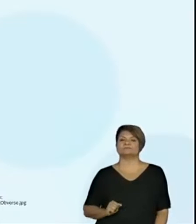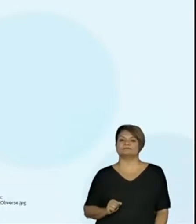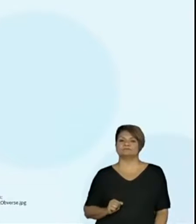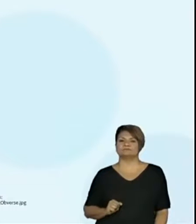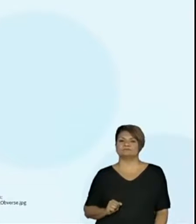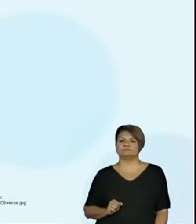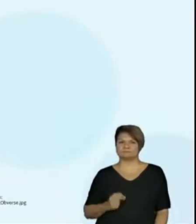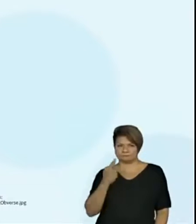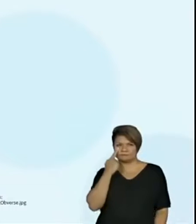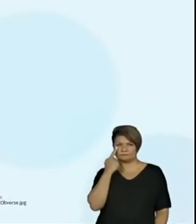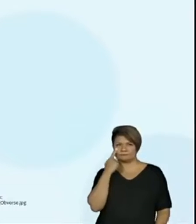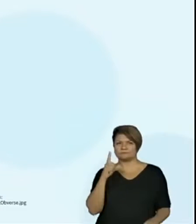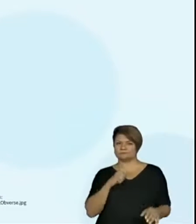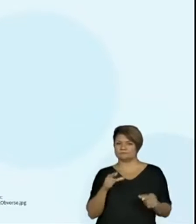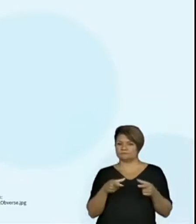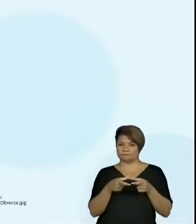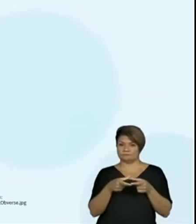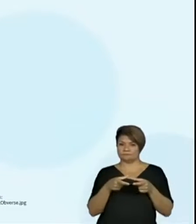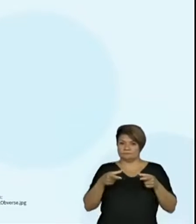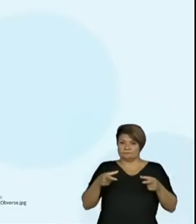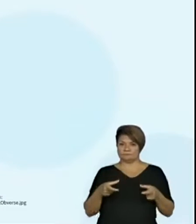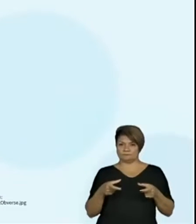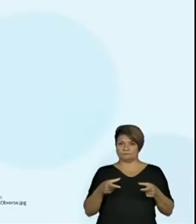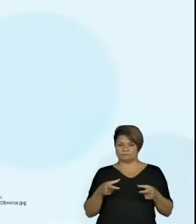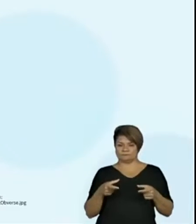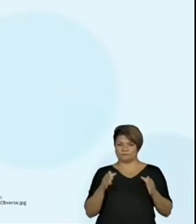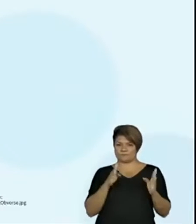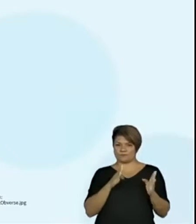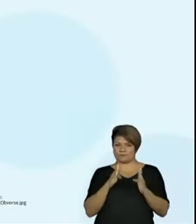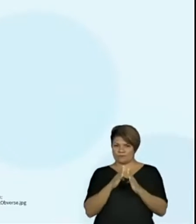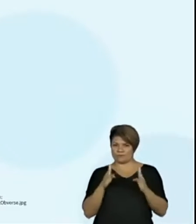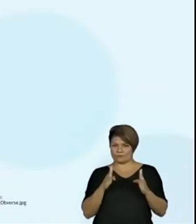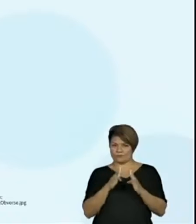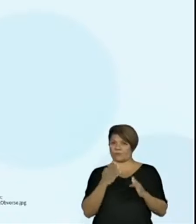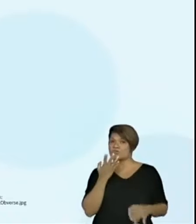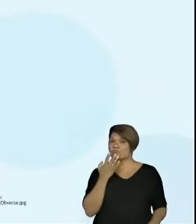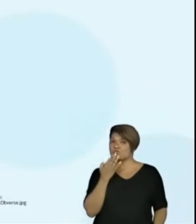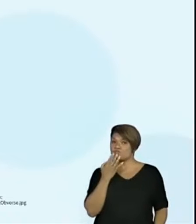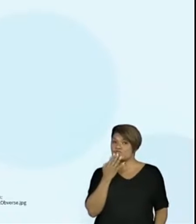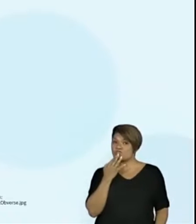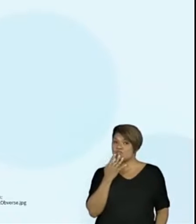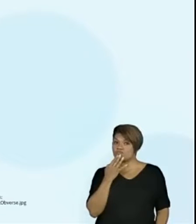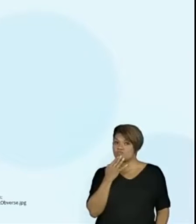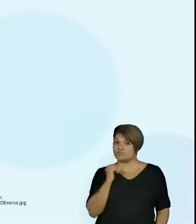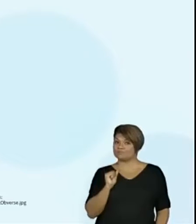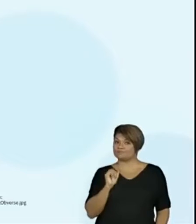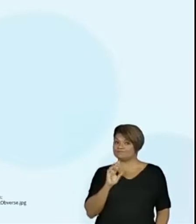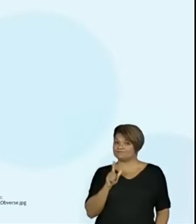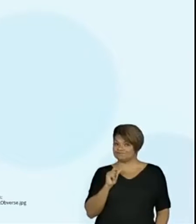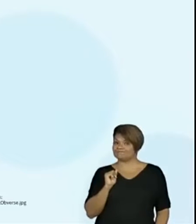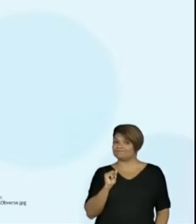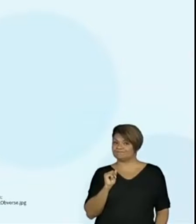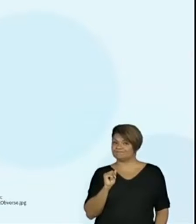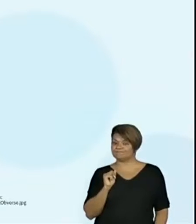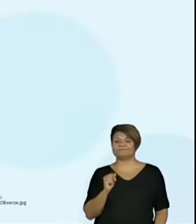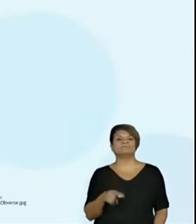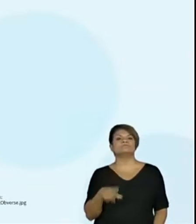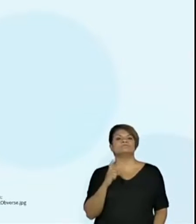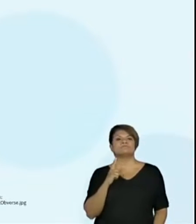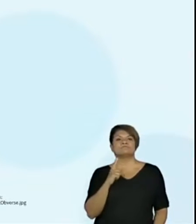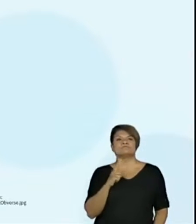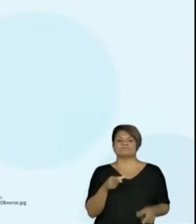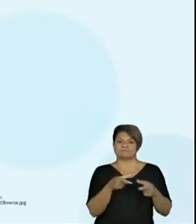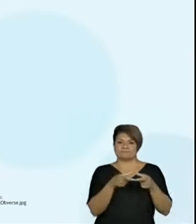Tá vendo que já tem uma diferença de tamanho? Vai observando. A cor. A cor, né? Tem nota de